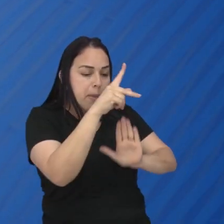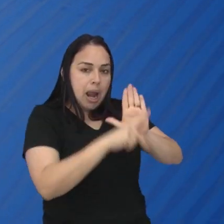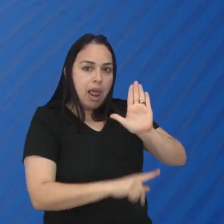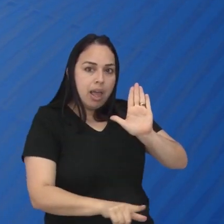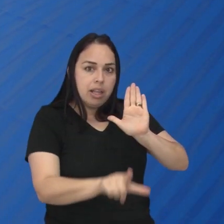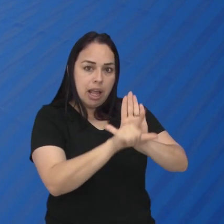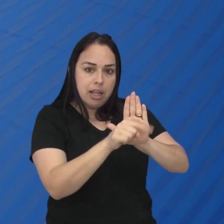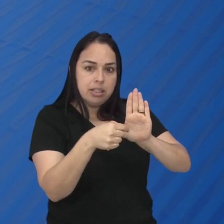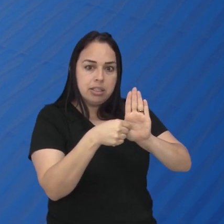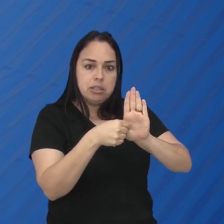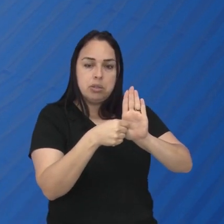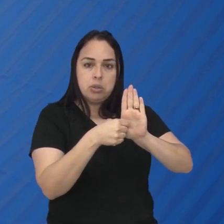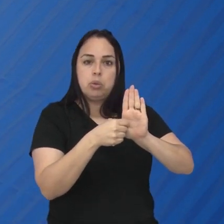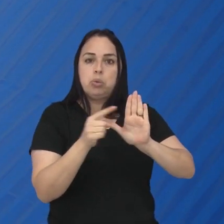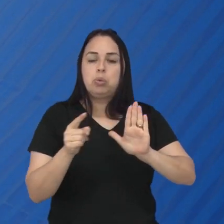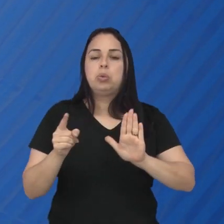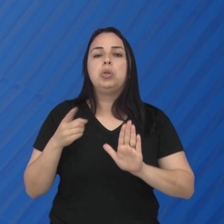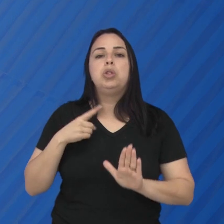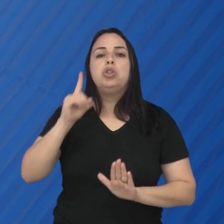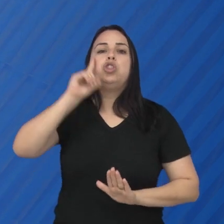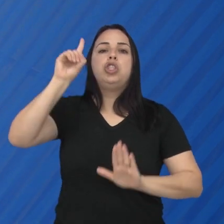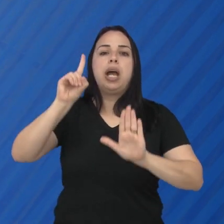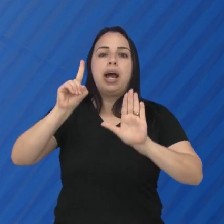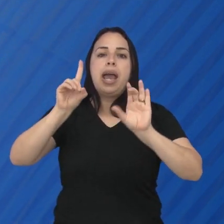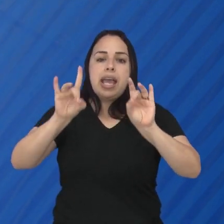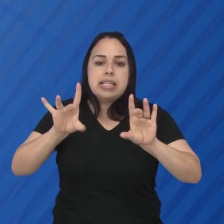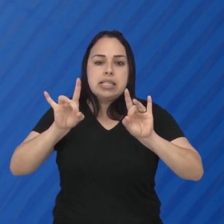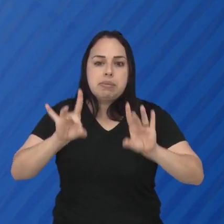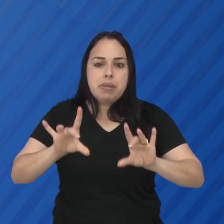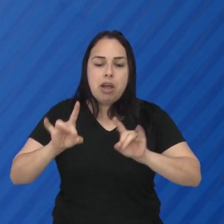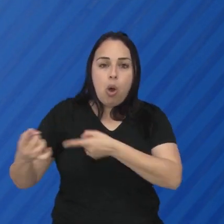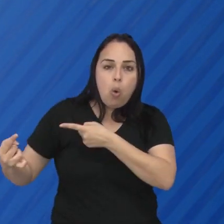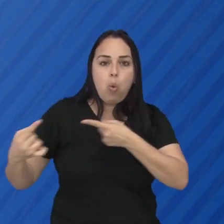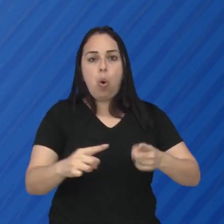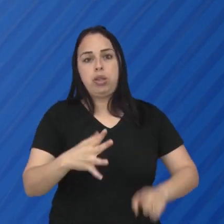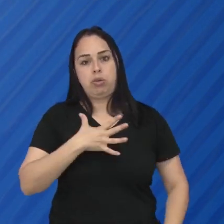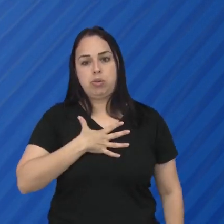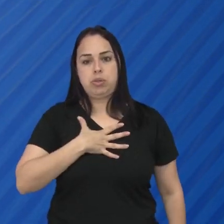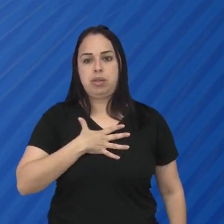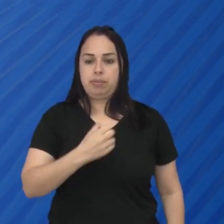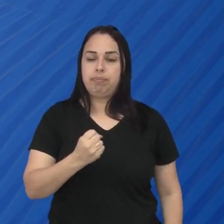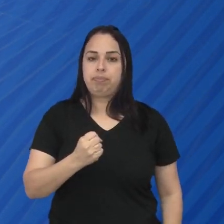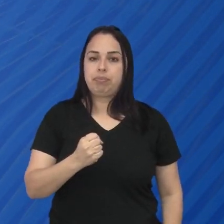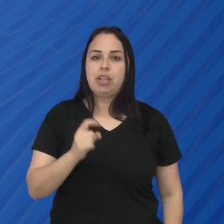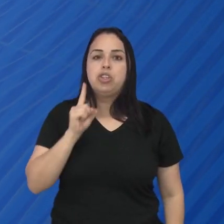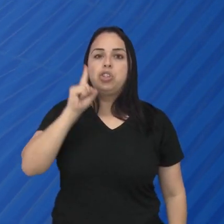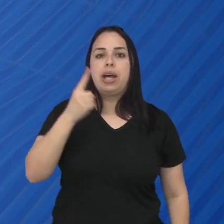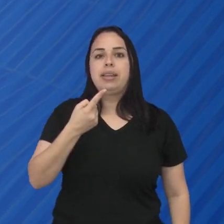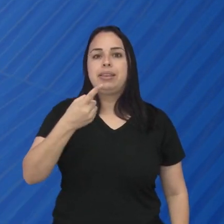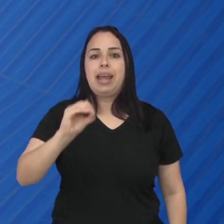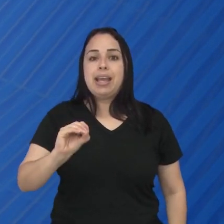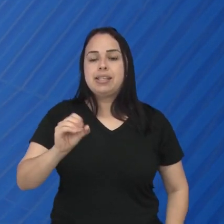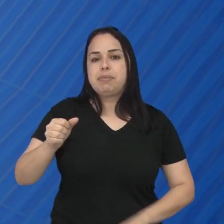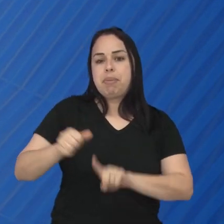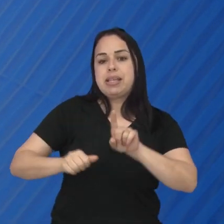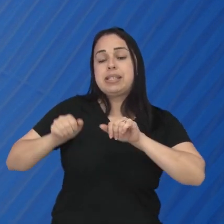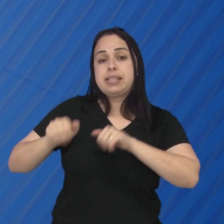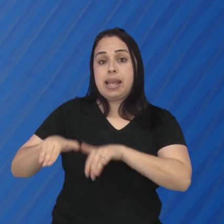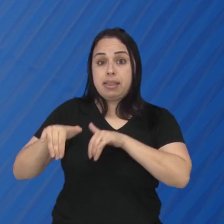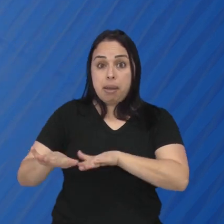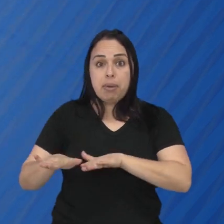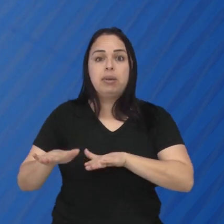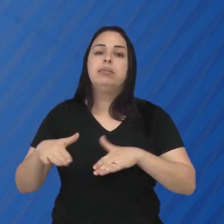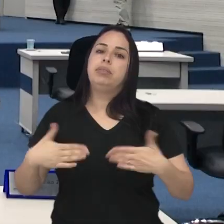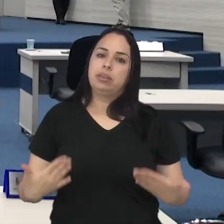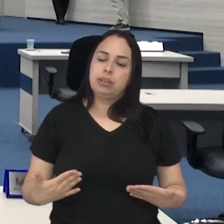uma lei que inclui no calendário oficial da cidade o Dia Municipal de Combate ao Suicídio, celebrado em 10